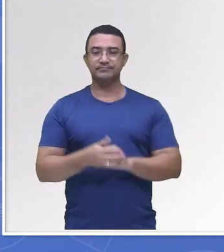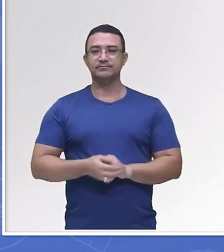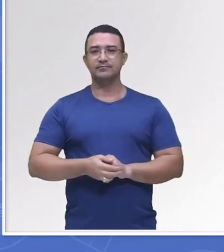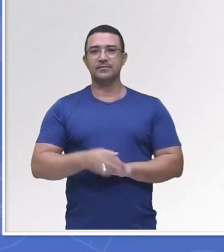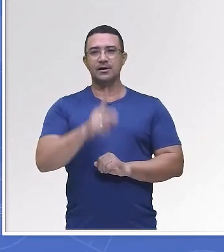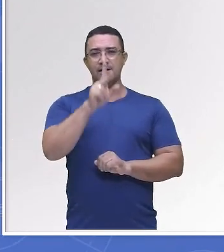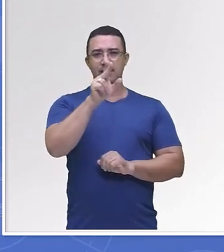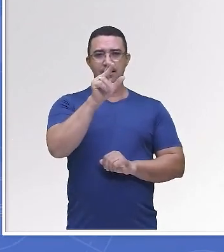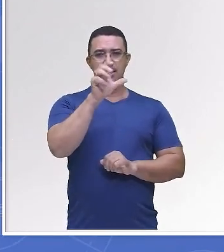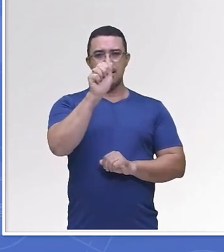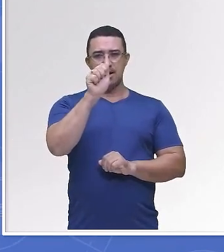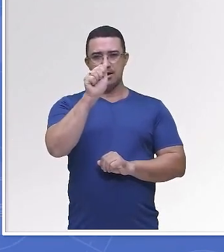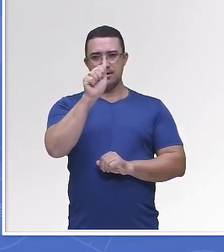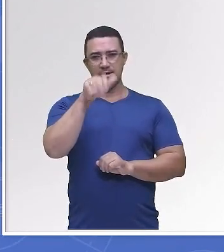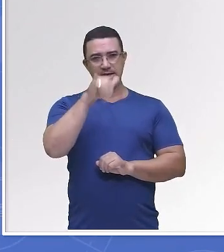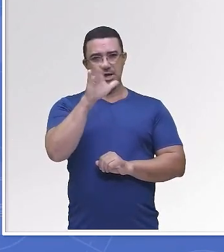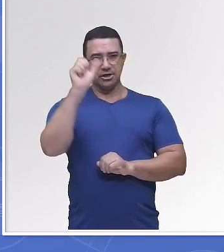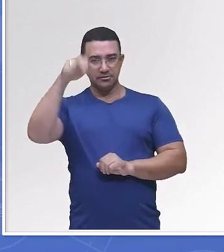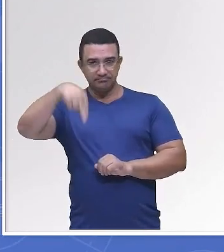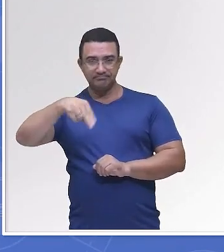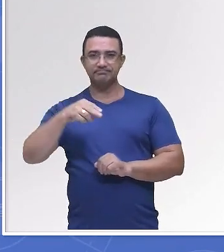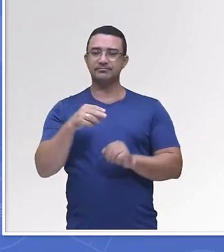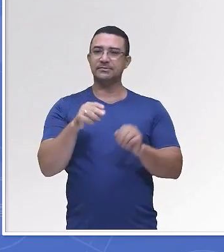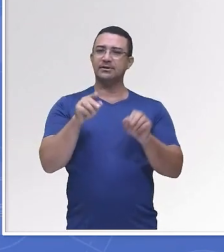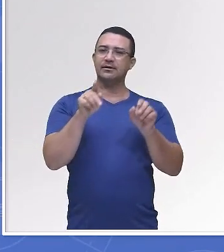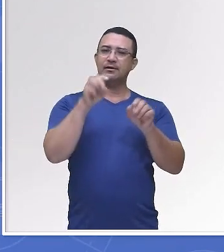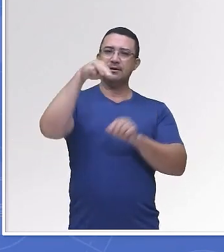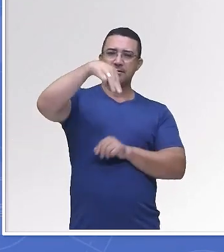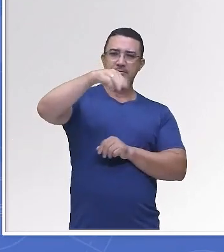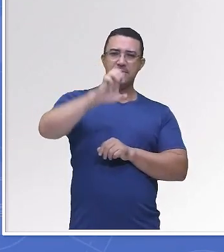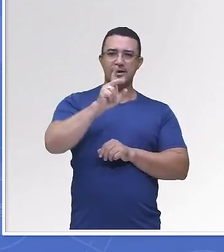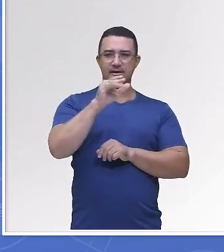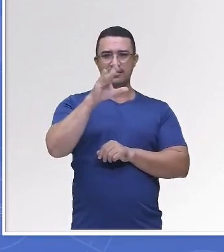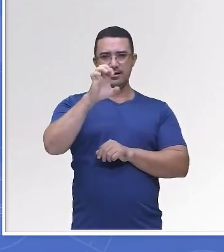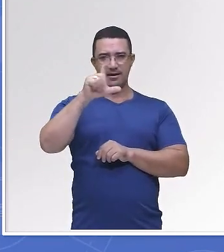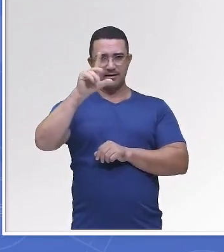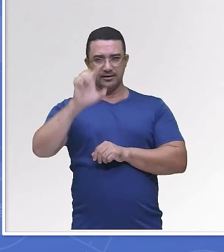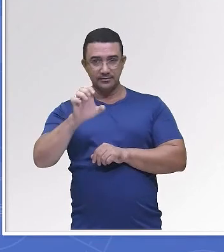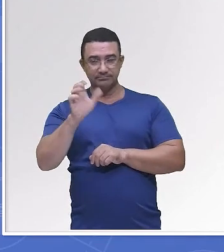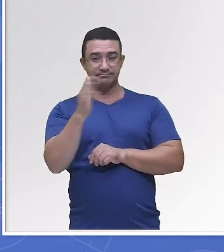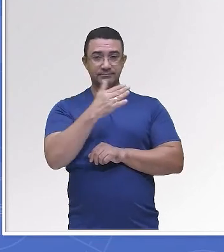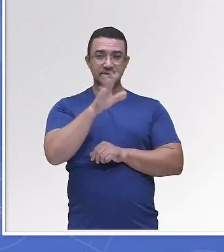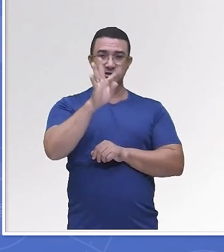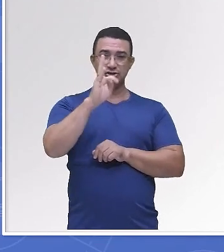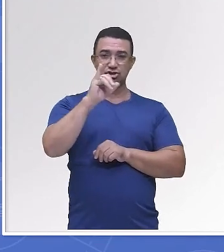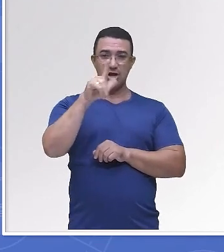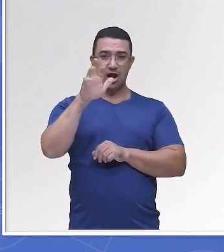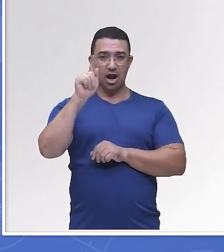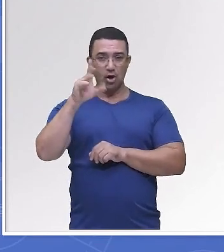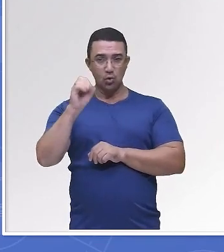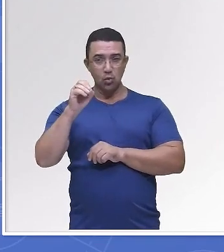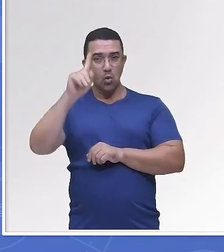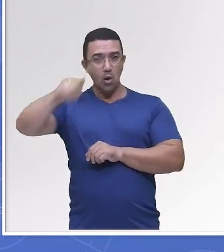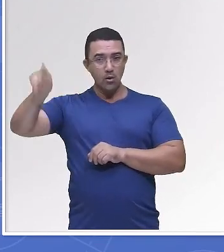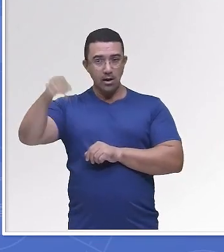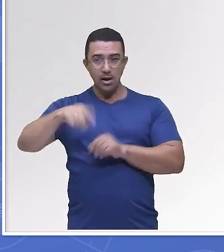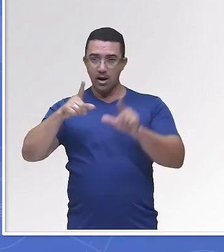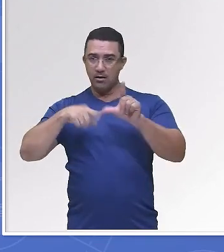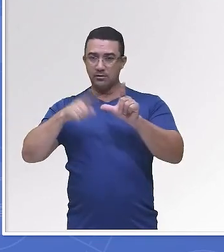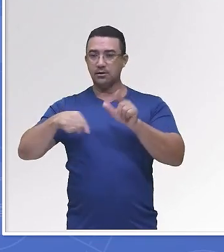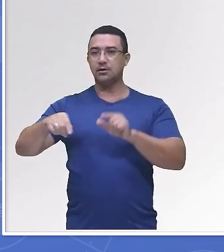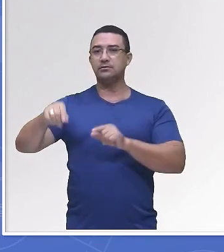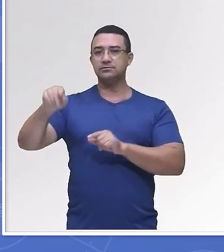Ryan, ou Rian, né? Mary Ellen, William, Tiago marcando a alternativa D, né? Como aí uma